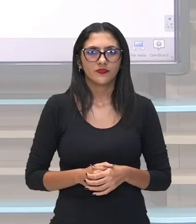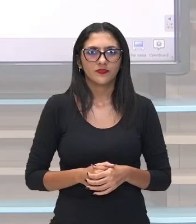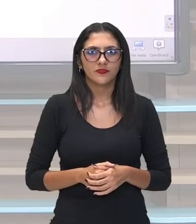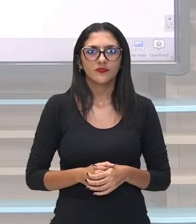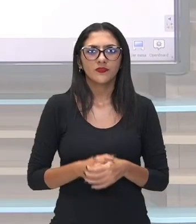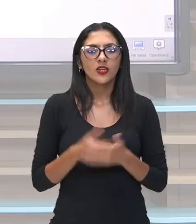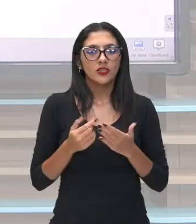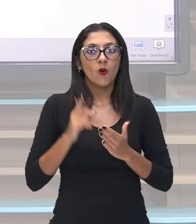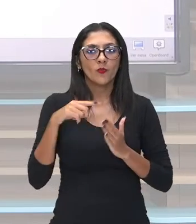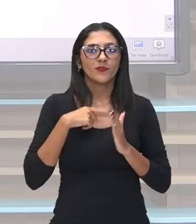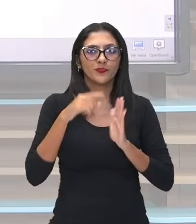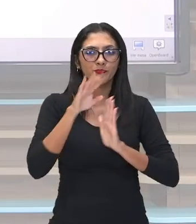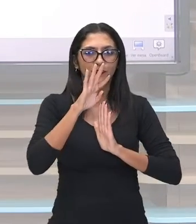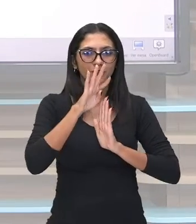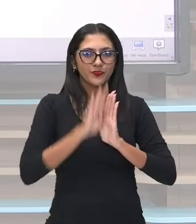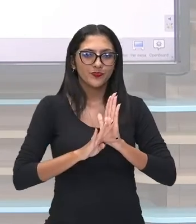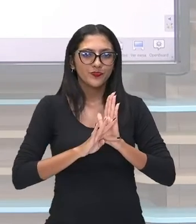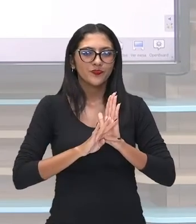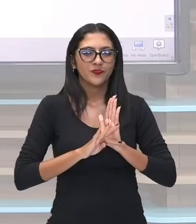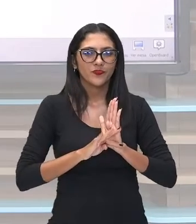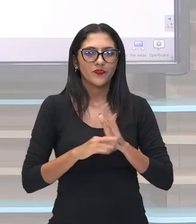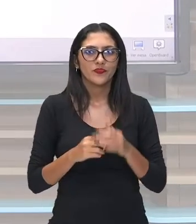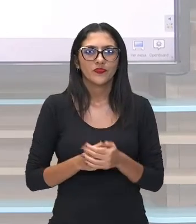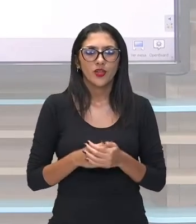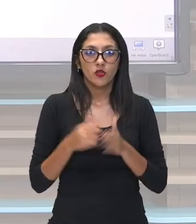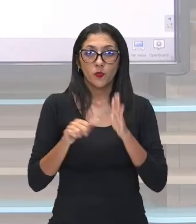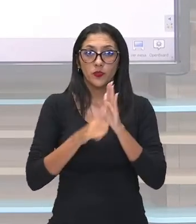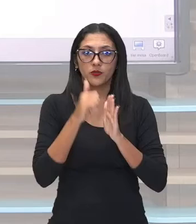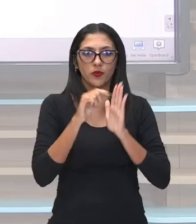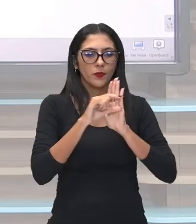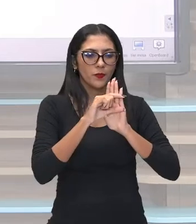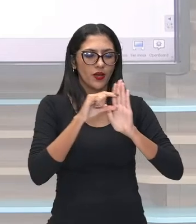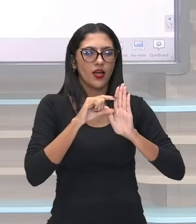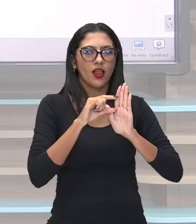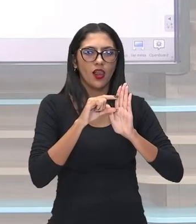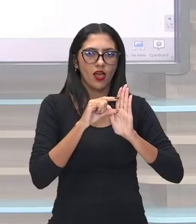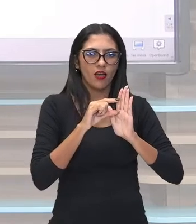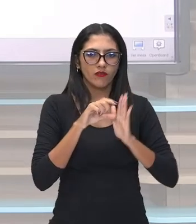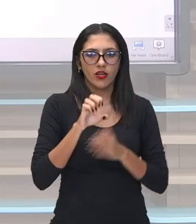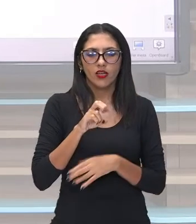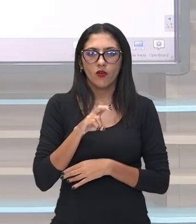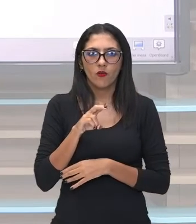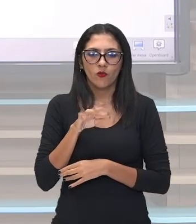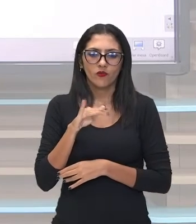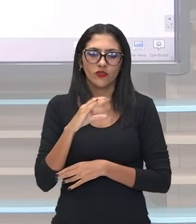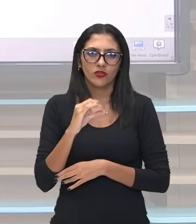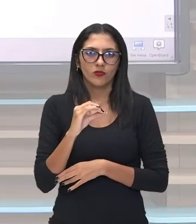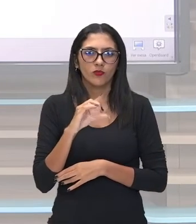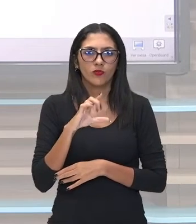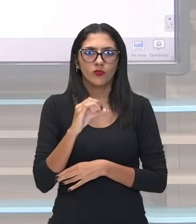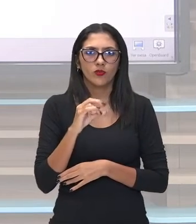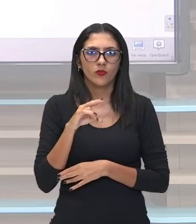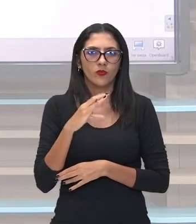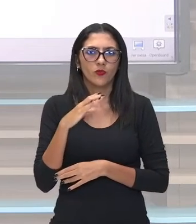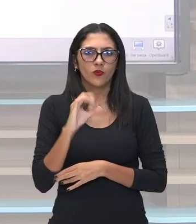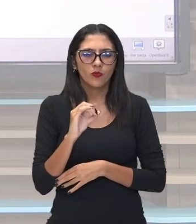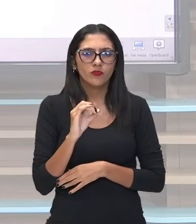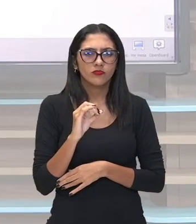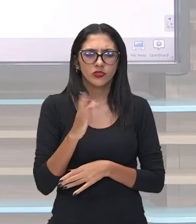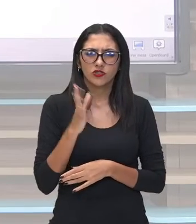texto, né, no primeiro verso, eu fico louco, já dá para a gente ter